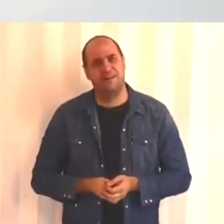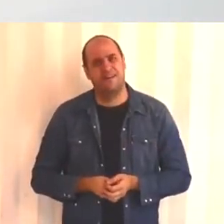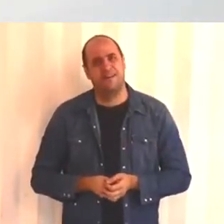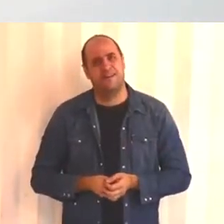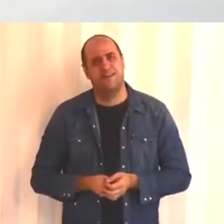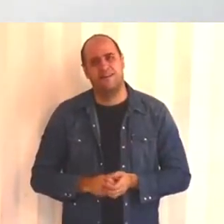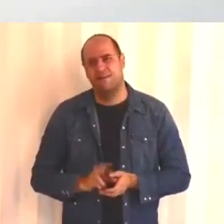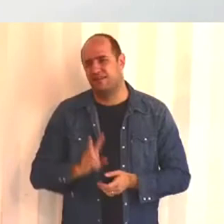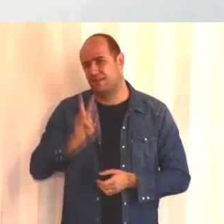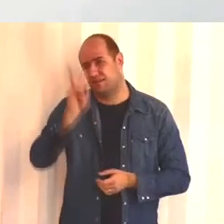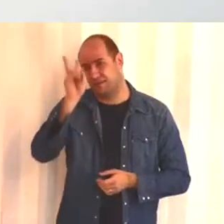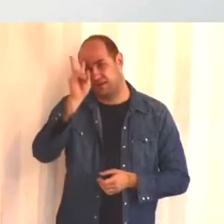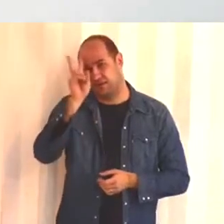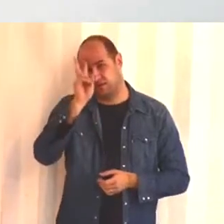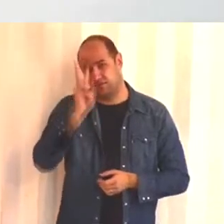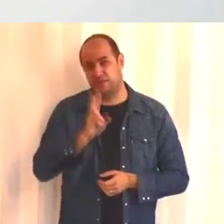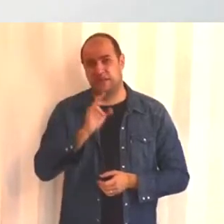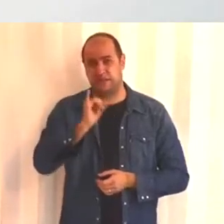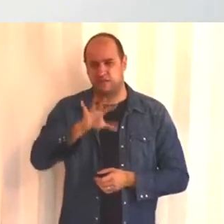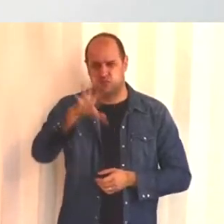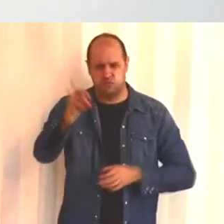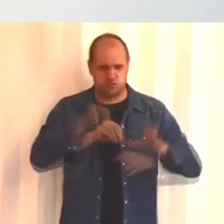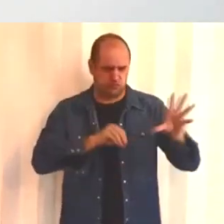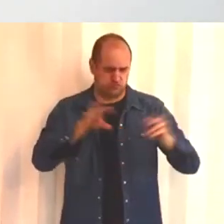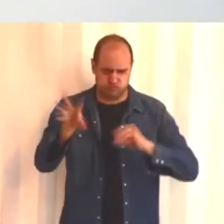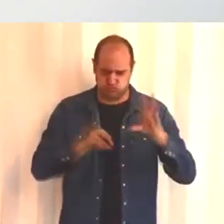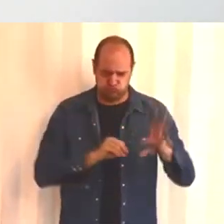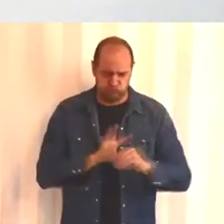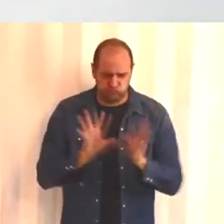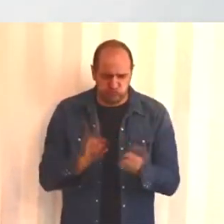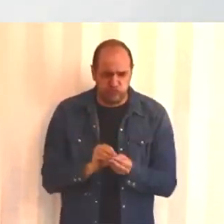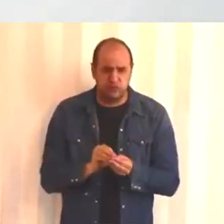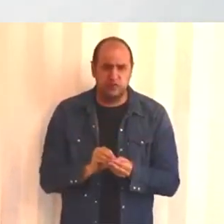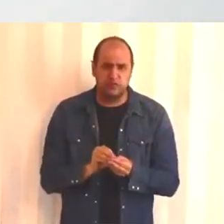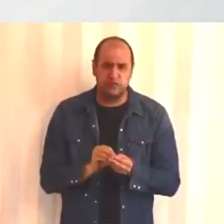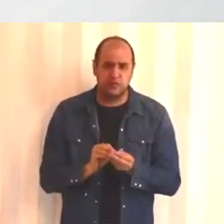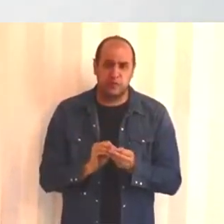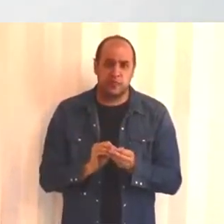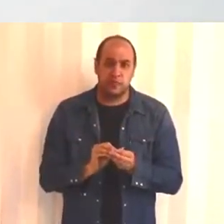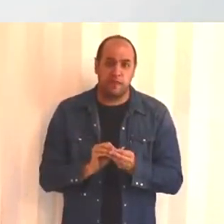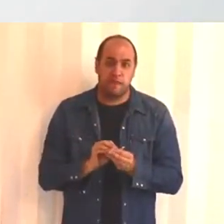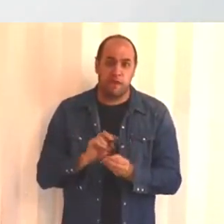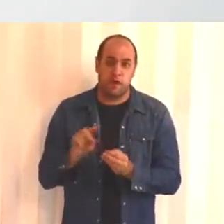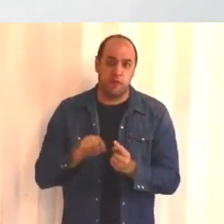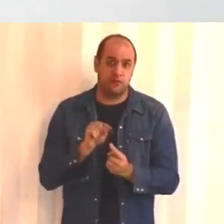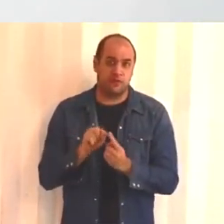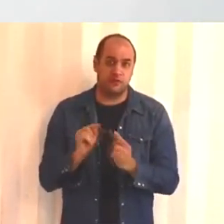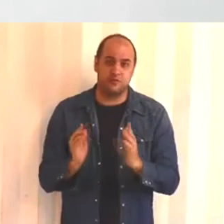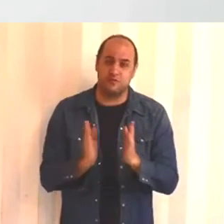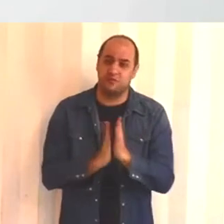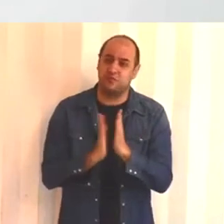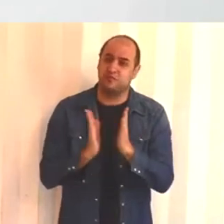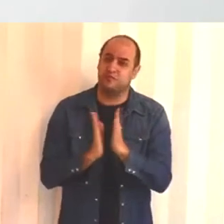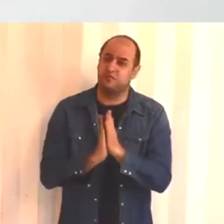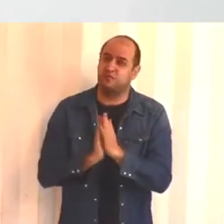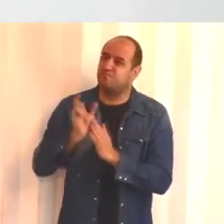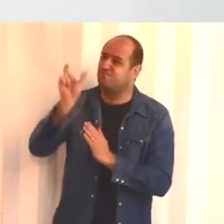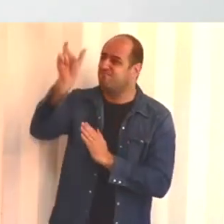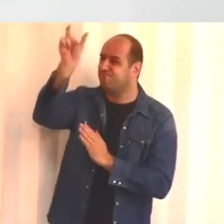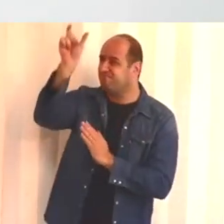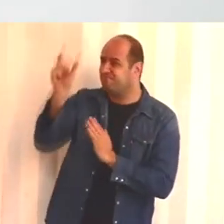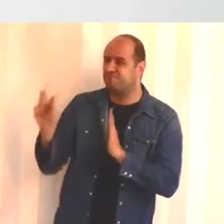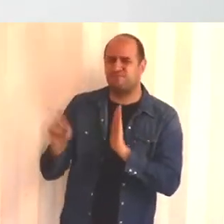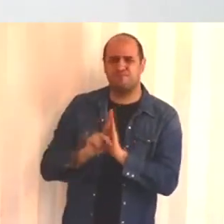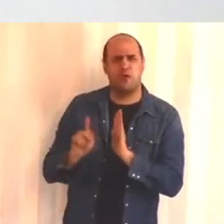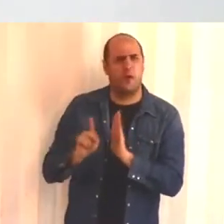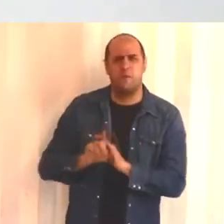Lembrando que se você for sintetizar todos eles em uma única coisa, o motivo do meu louvor é o meu próprio